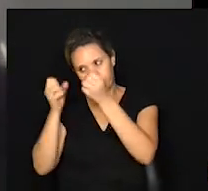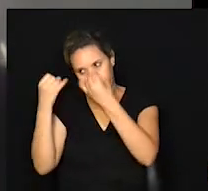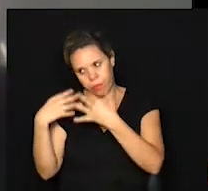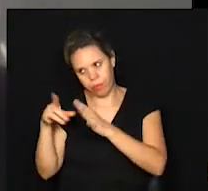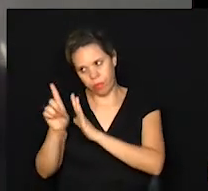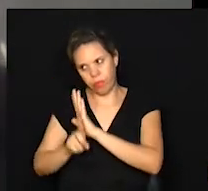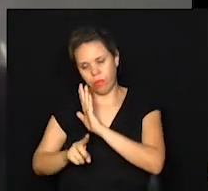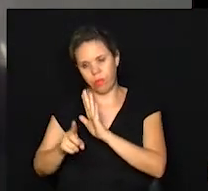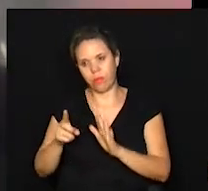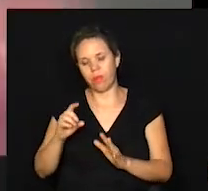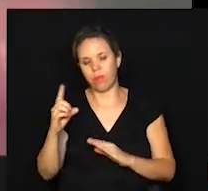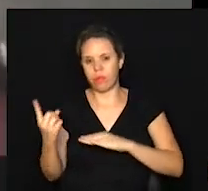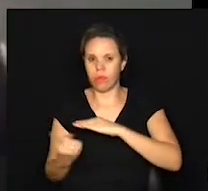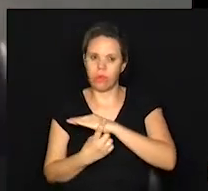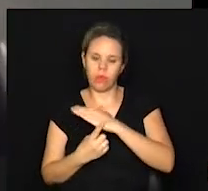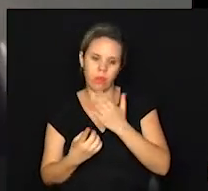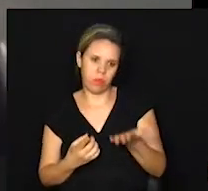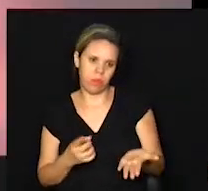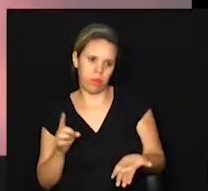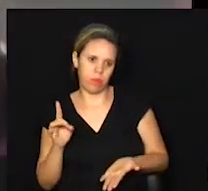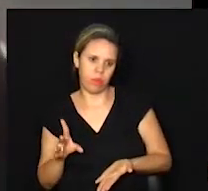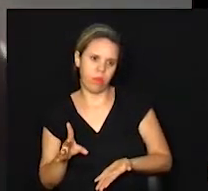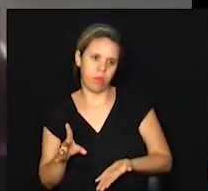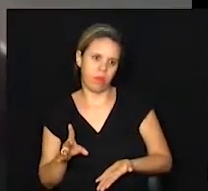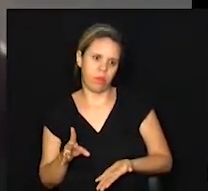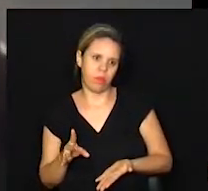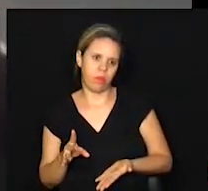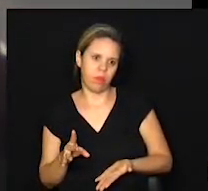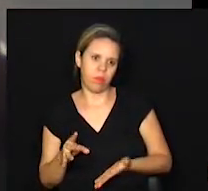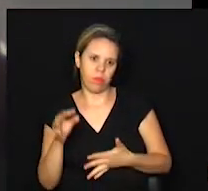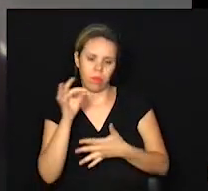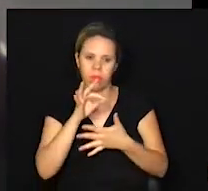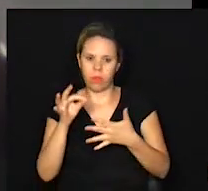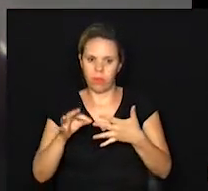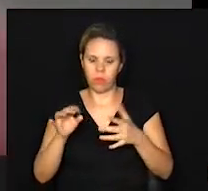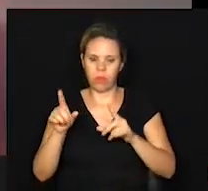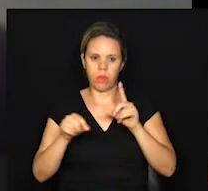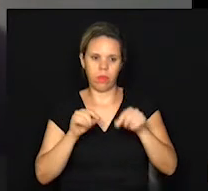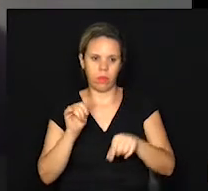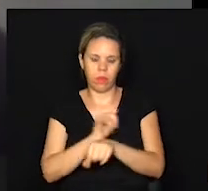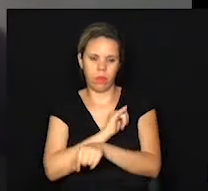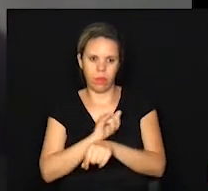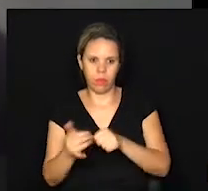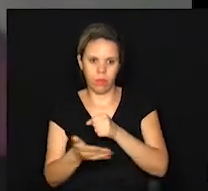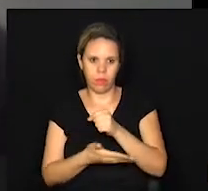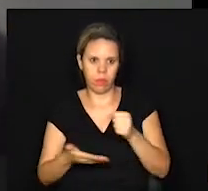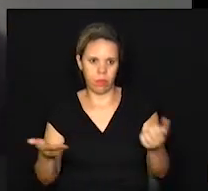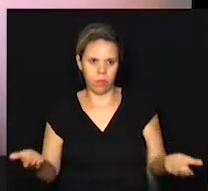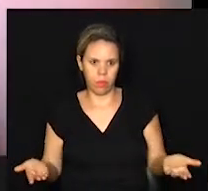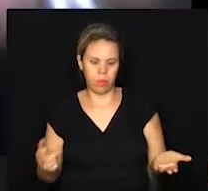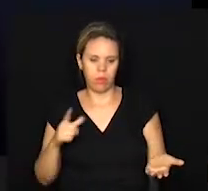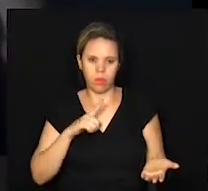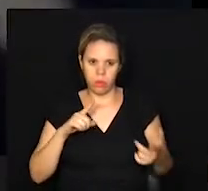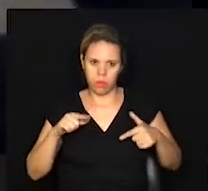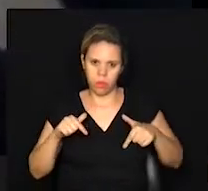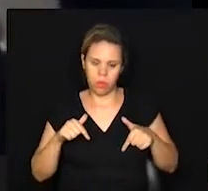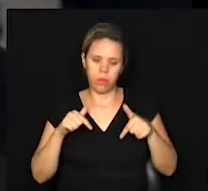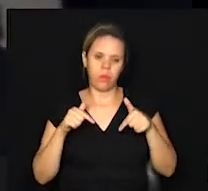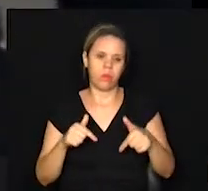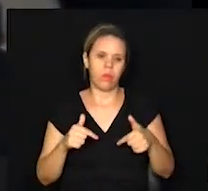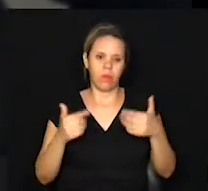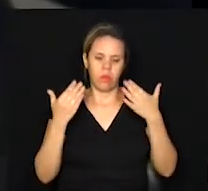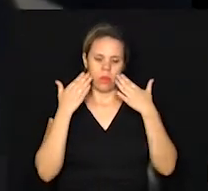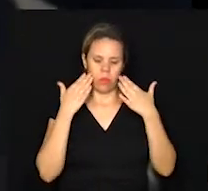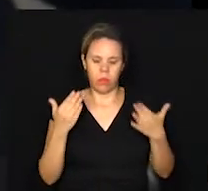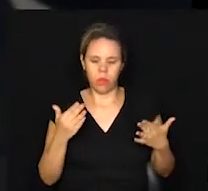dos meus clientes e elenco quais são as alternativas que, basicamente, eles têm que tomar diante do que eles